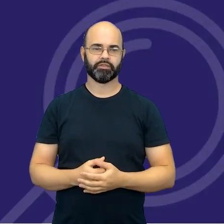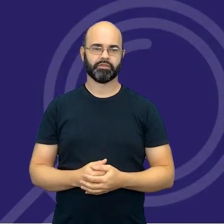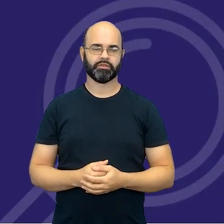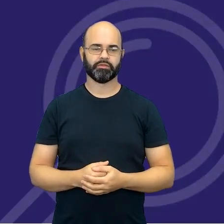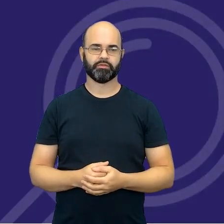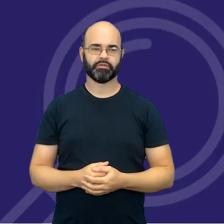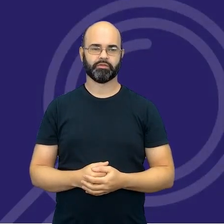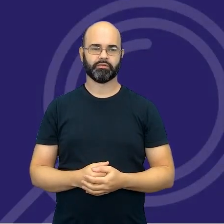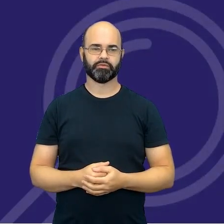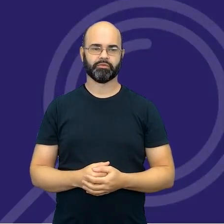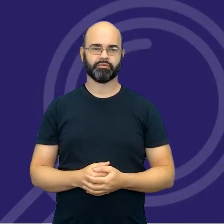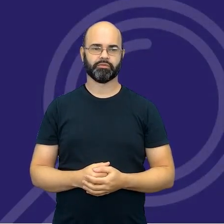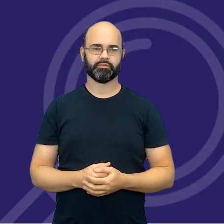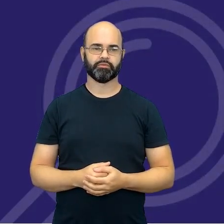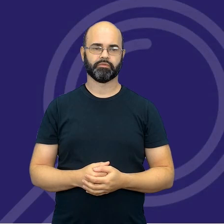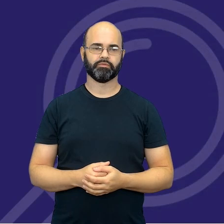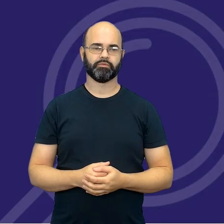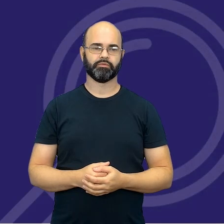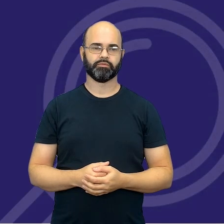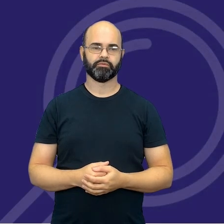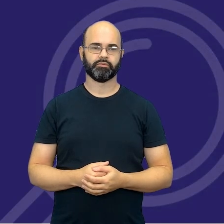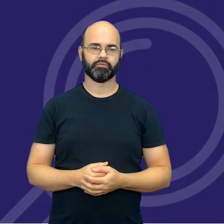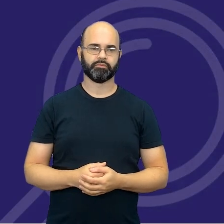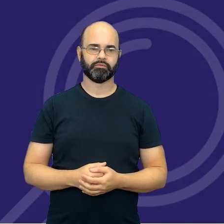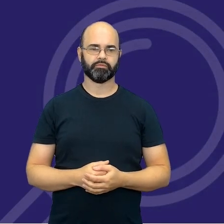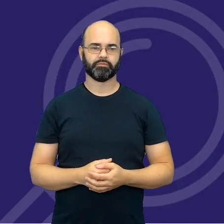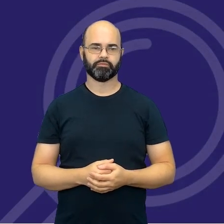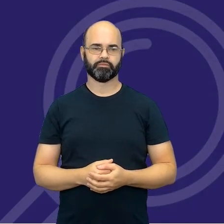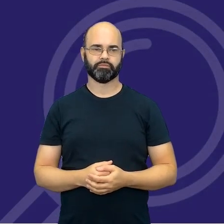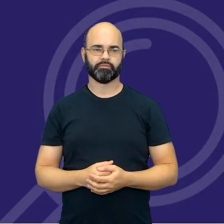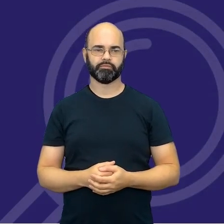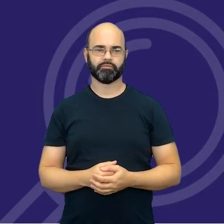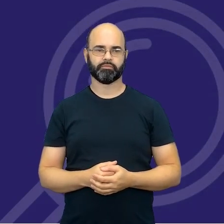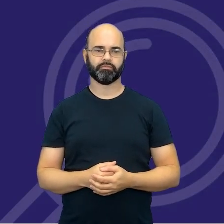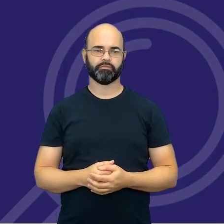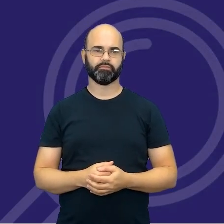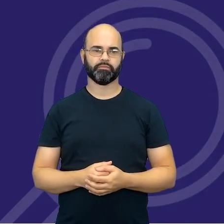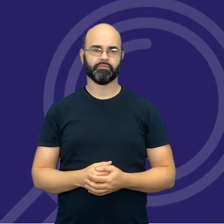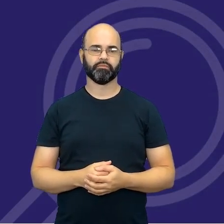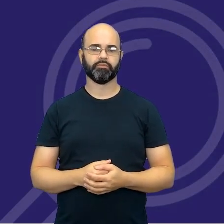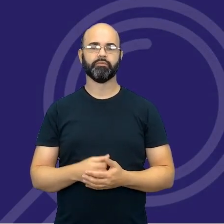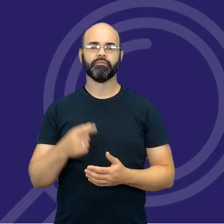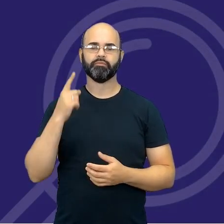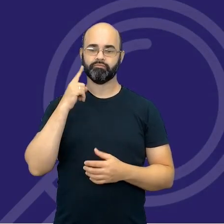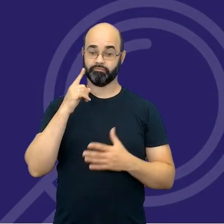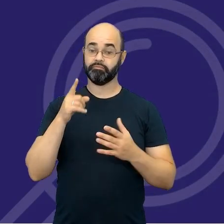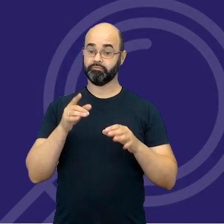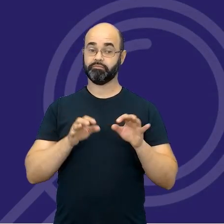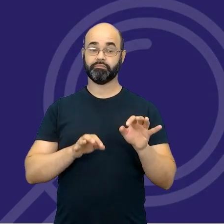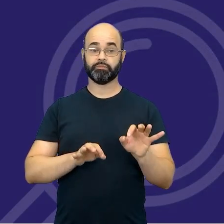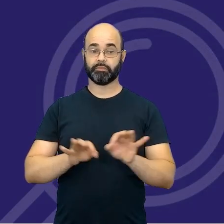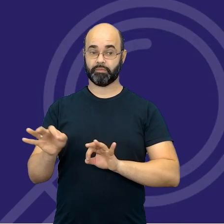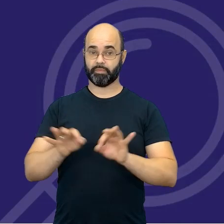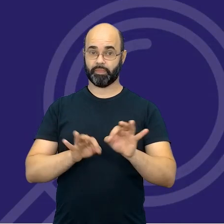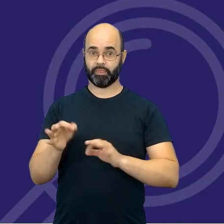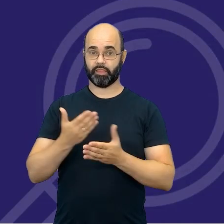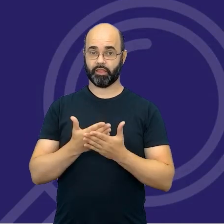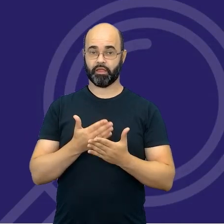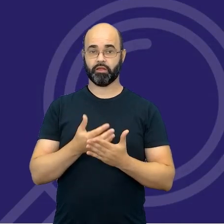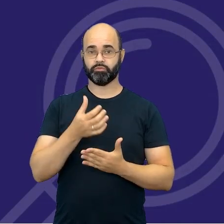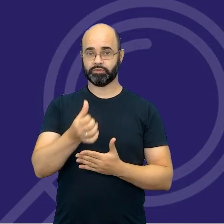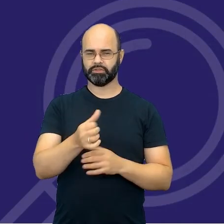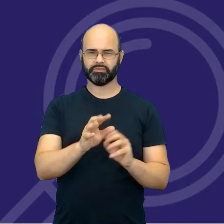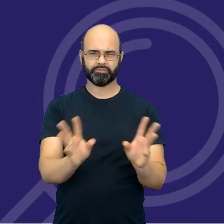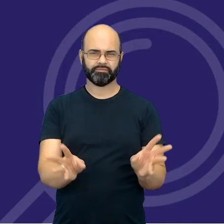essa ideia, né, de explorar, de fato, a habilidade essencial em questão de forma direta, que, resumidamente,